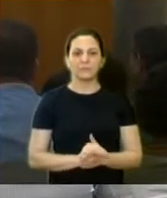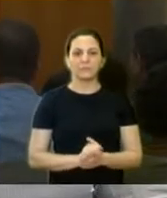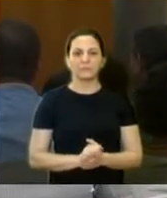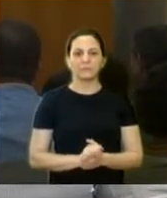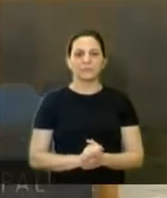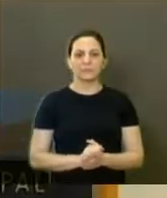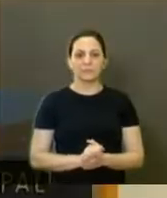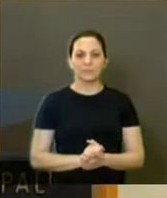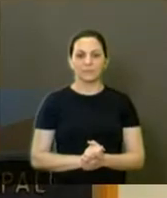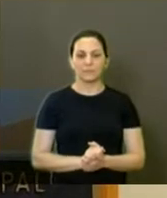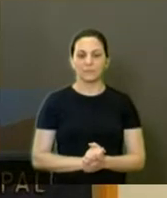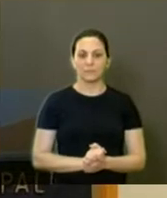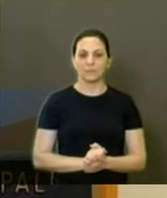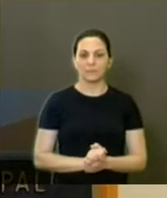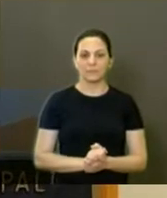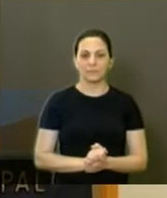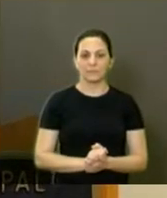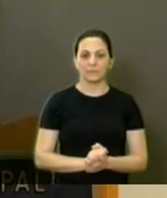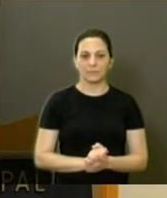A tribuna, senhor presidente,